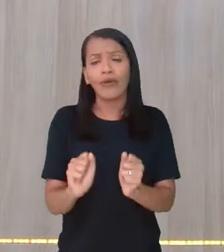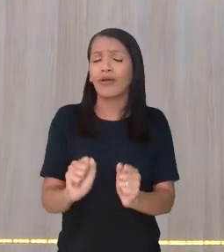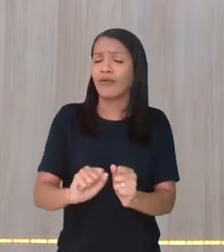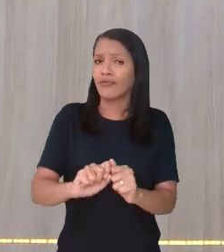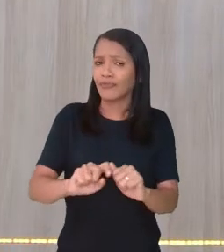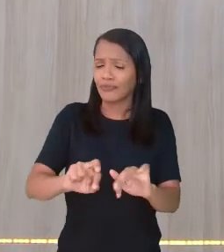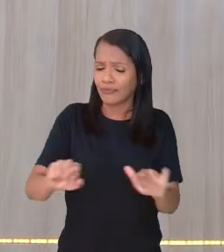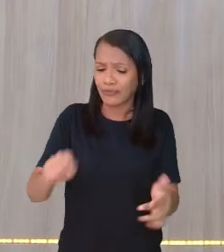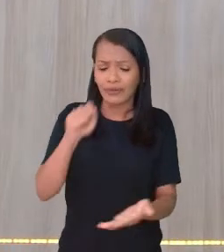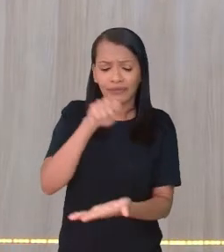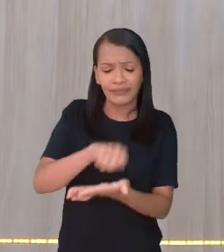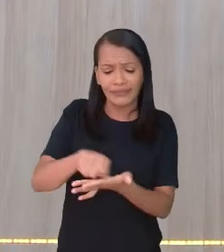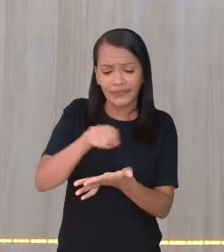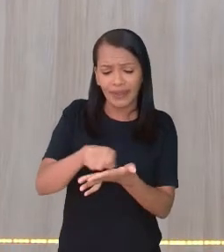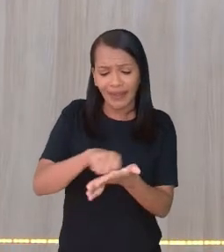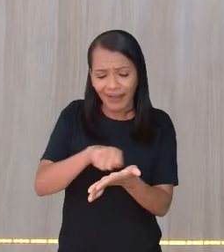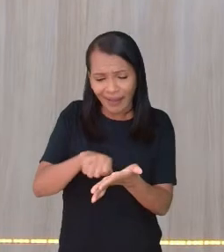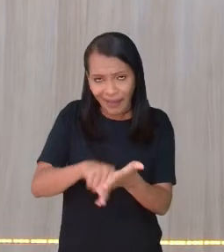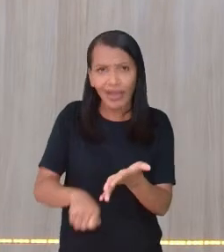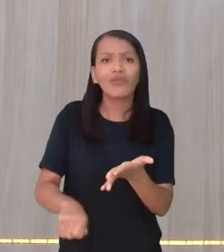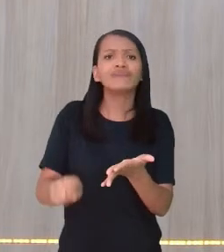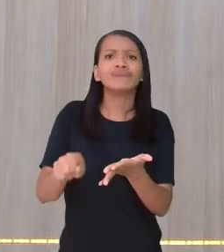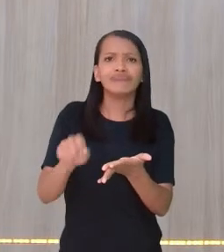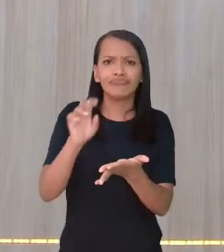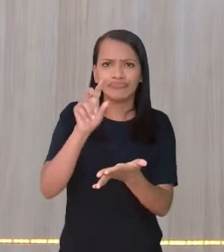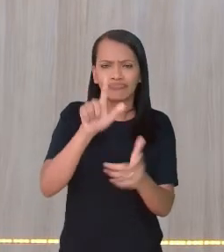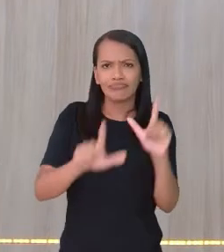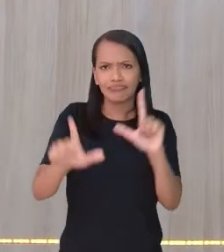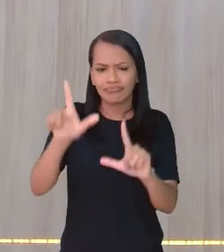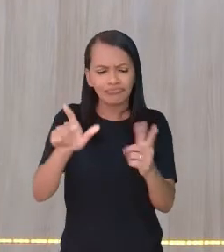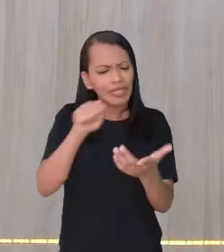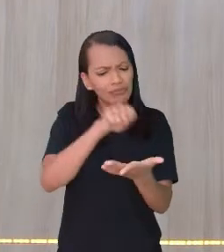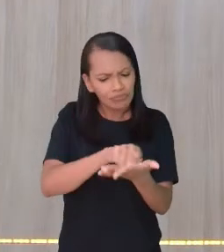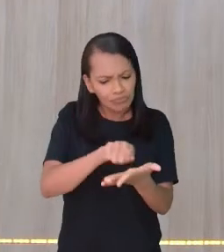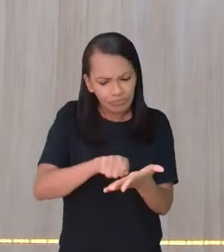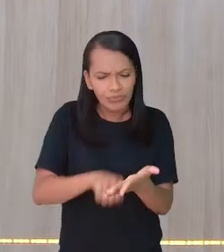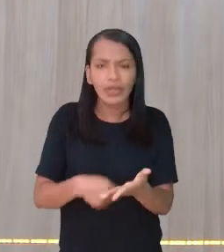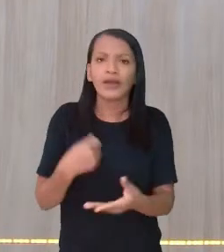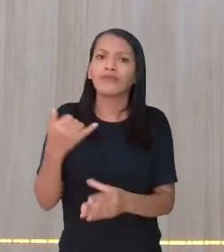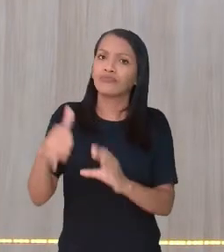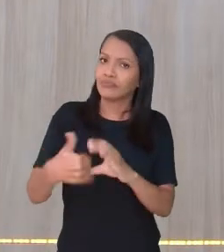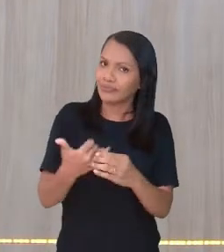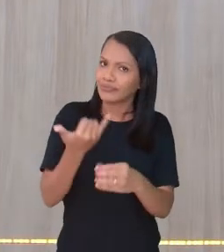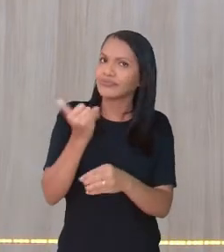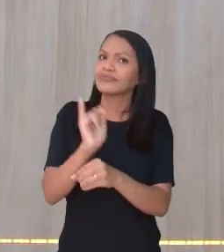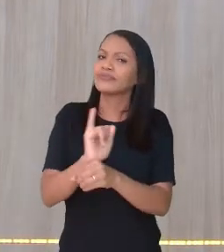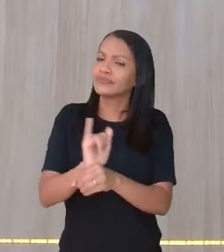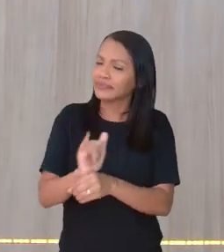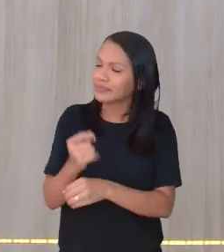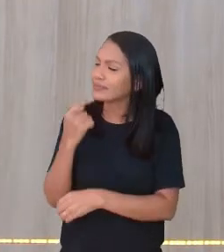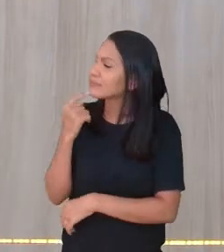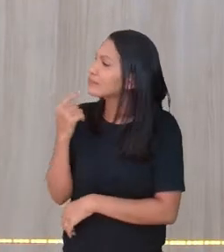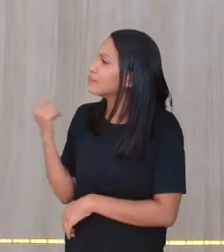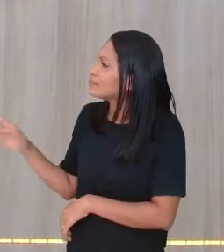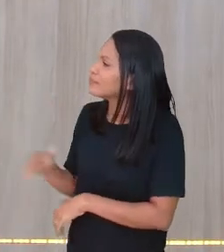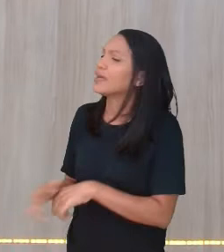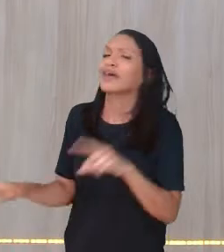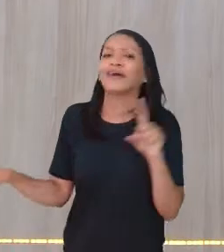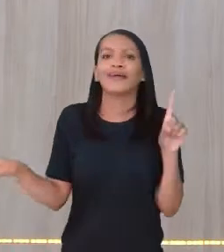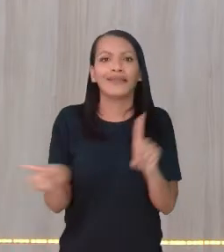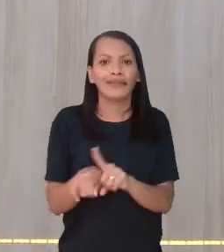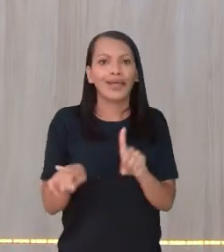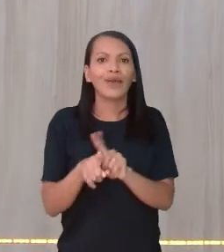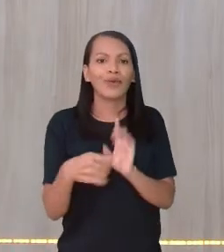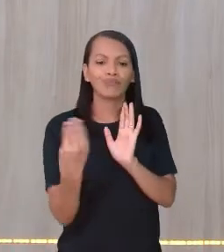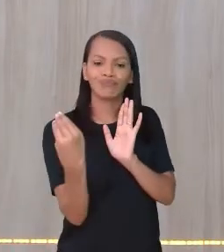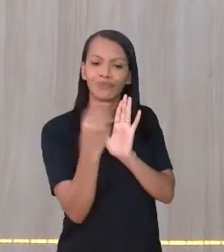várias anotações em relação aos vídeos lá no canal do YouTube e, como eu falei, né, você pode também acessar a playlist de